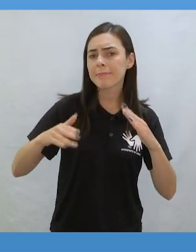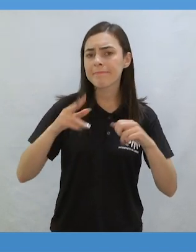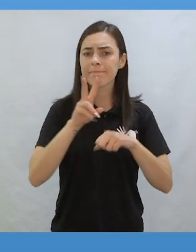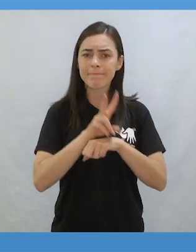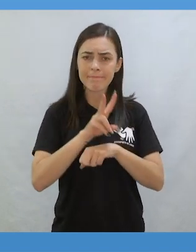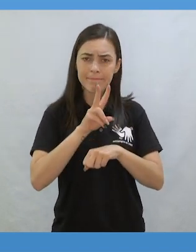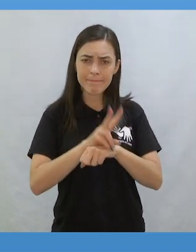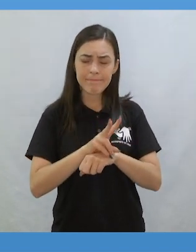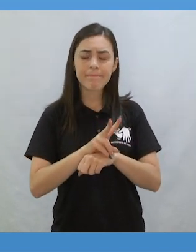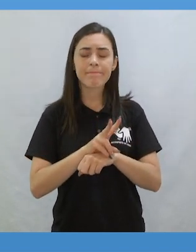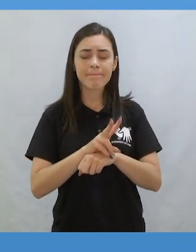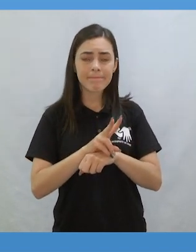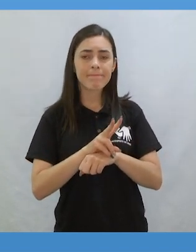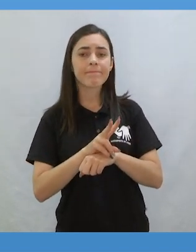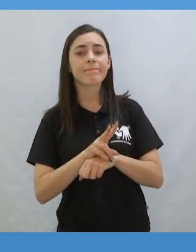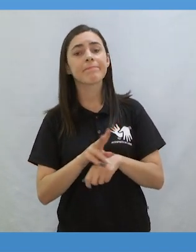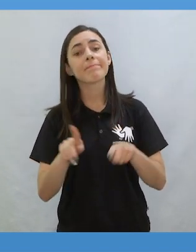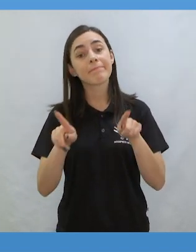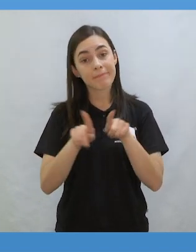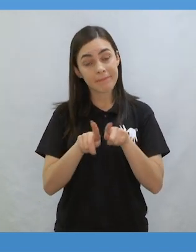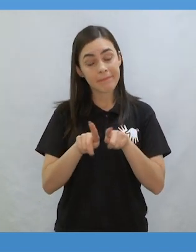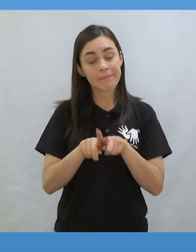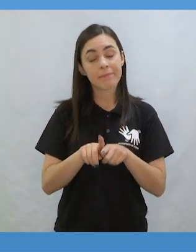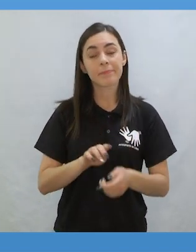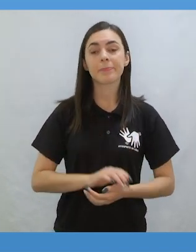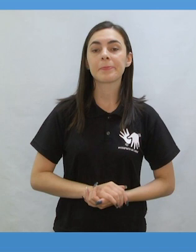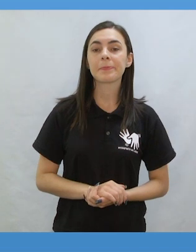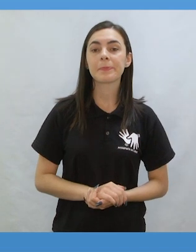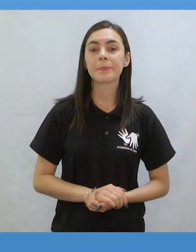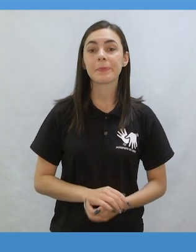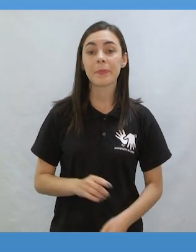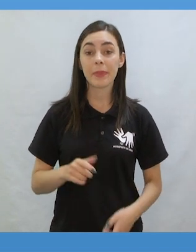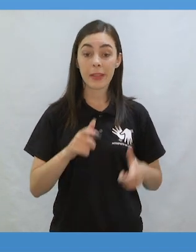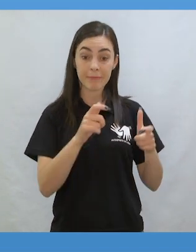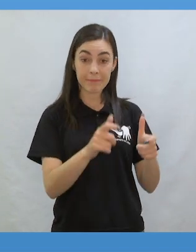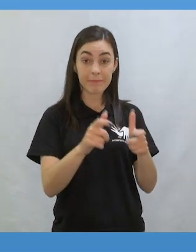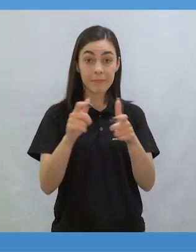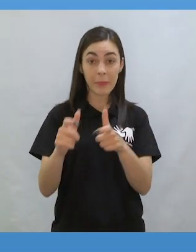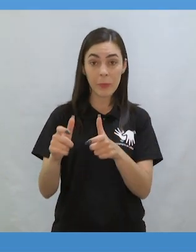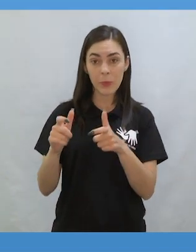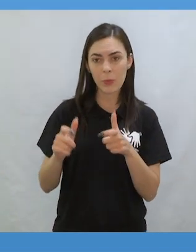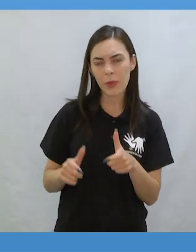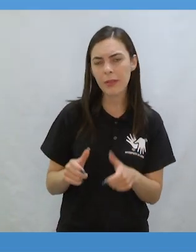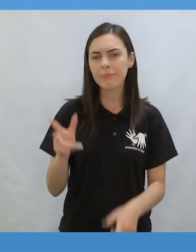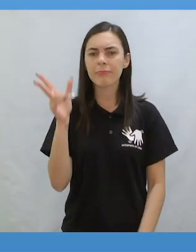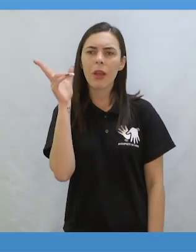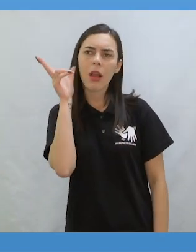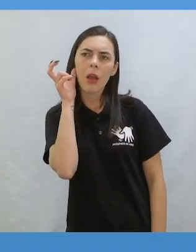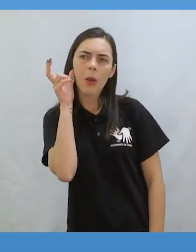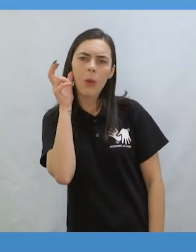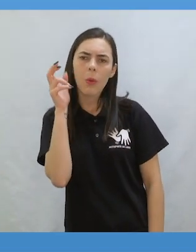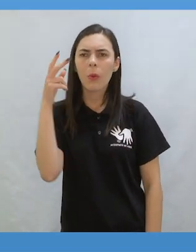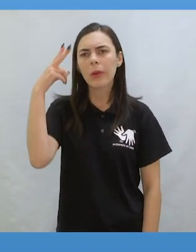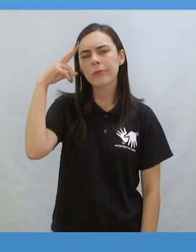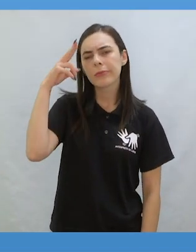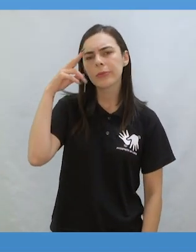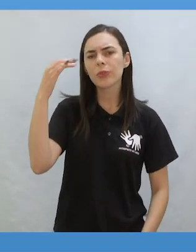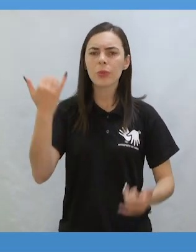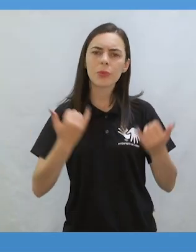abrigos infantis, onde tem crianças. E lá eles vão ouvir histórias,